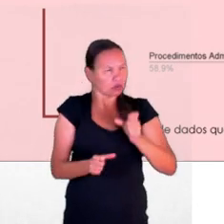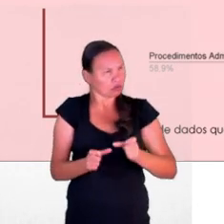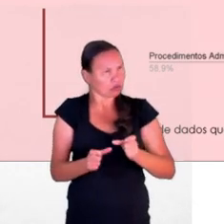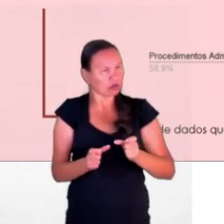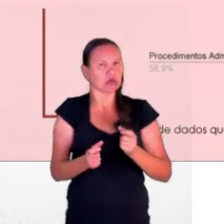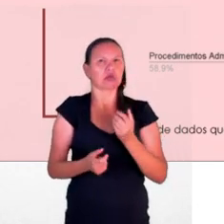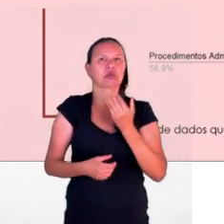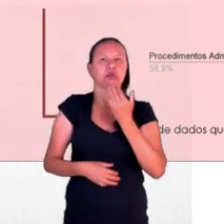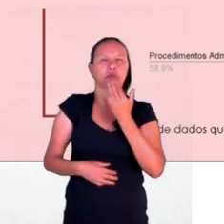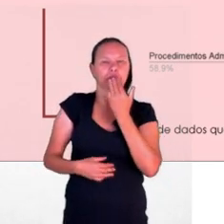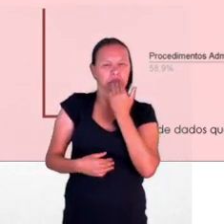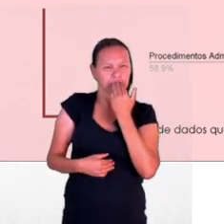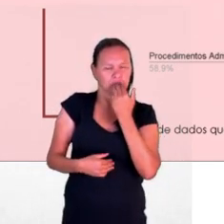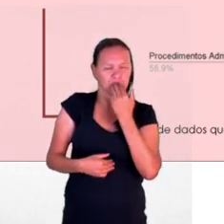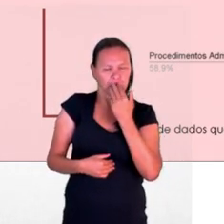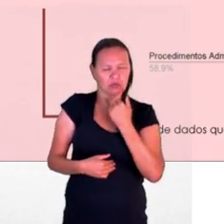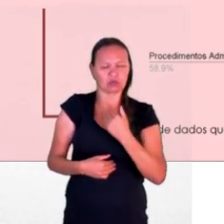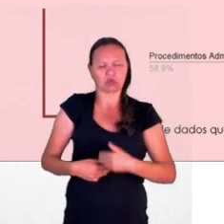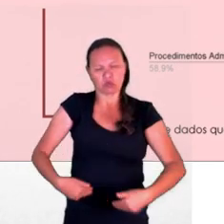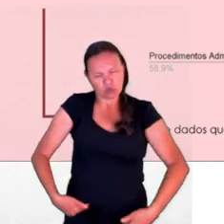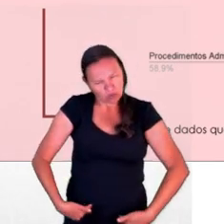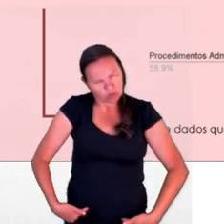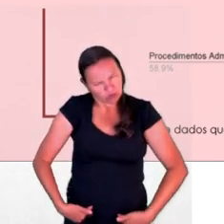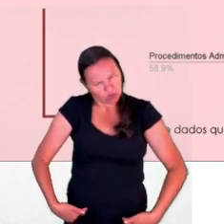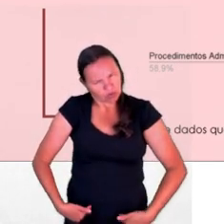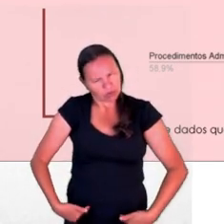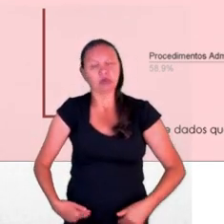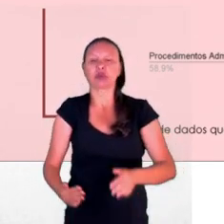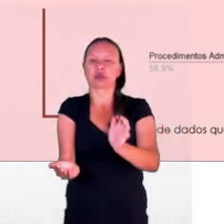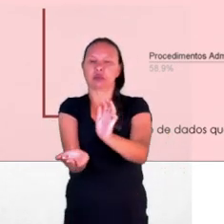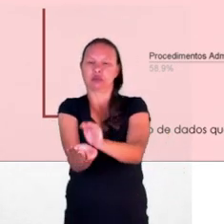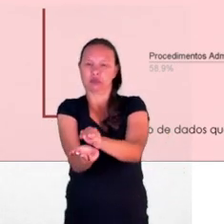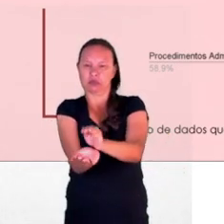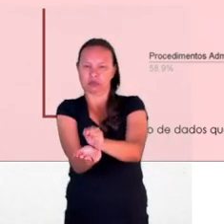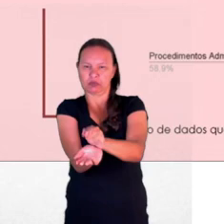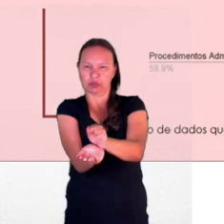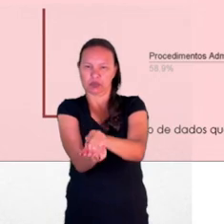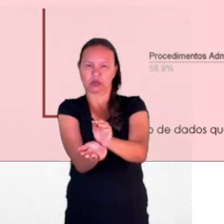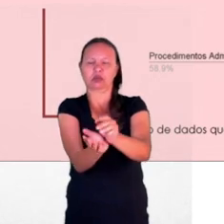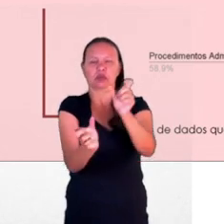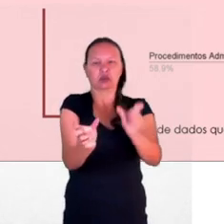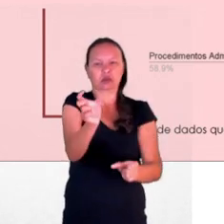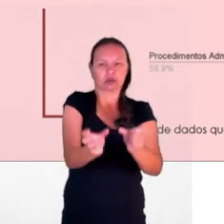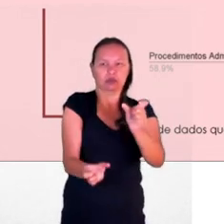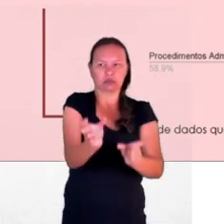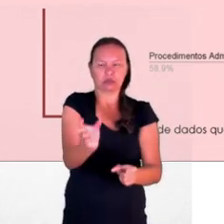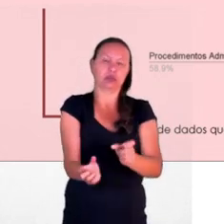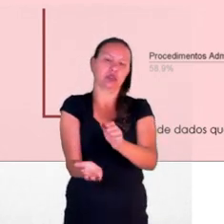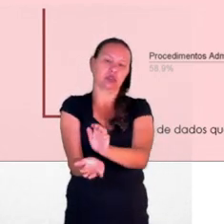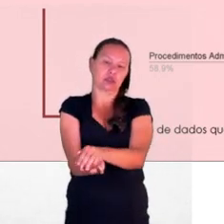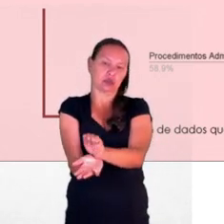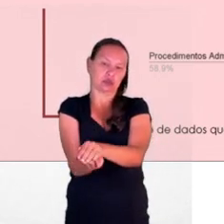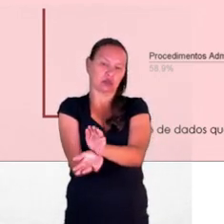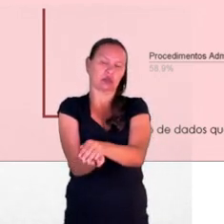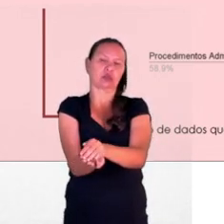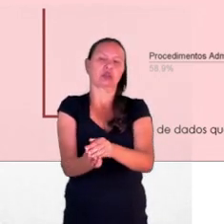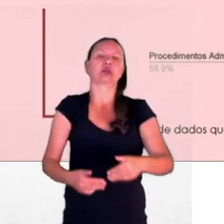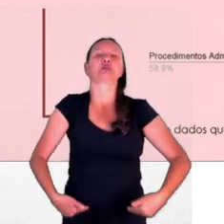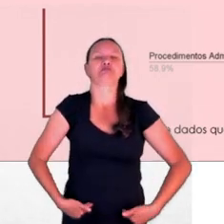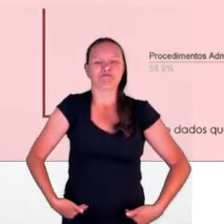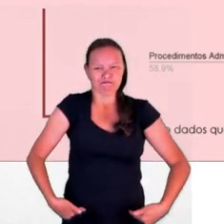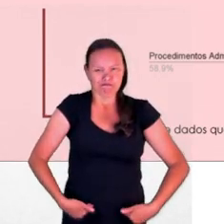2,5 milhões de pernambucanos e Pernambucanas passando fome portanto a modalidade mais grave de insegurança